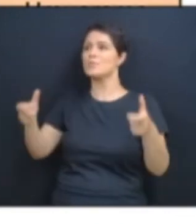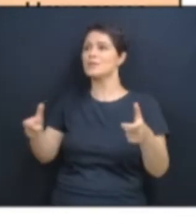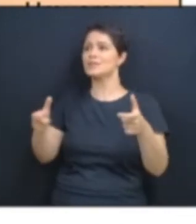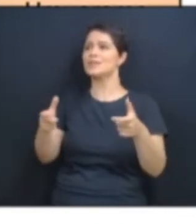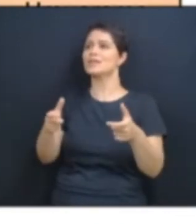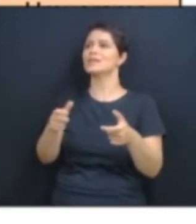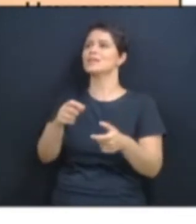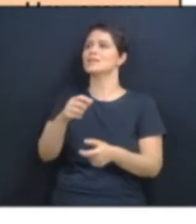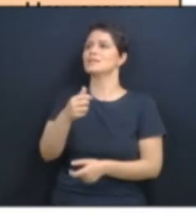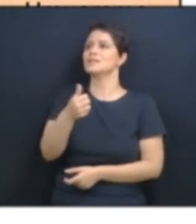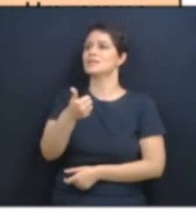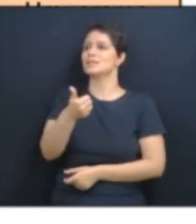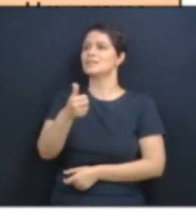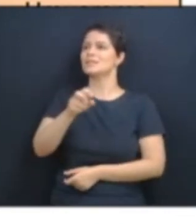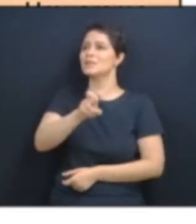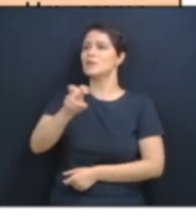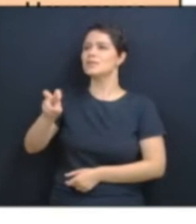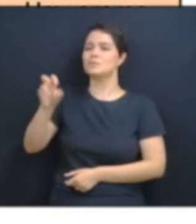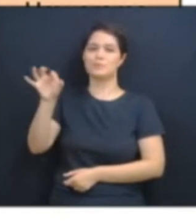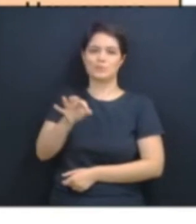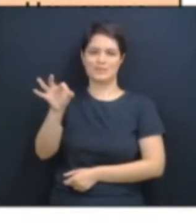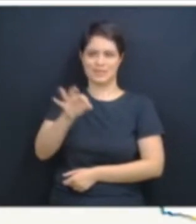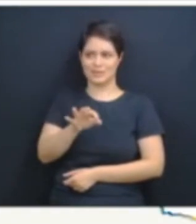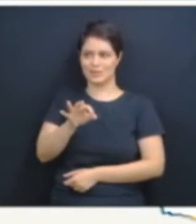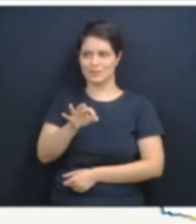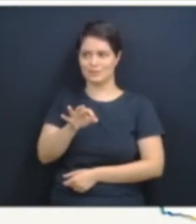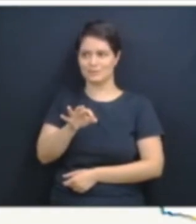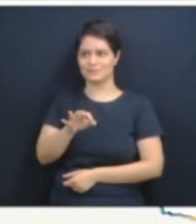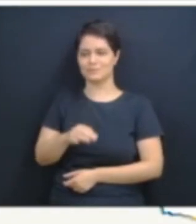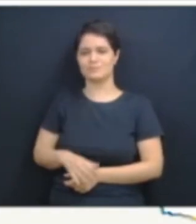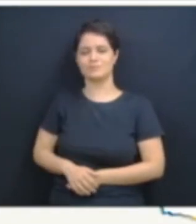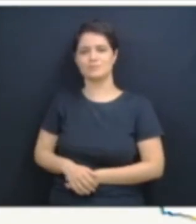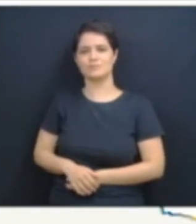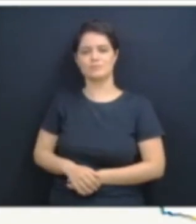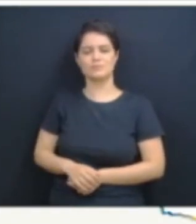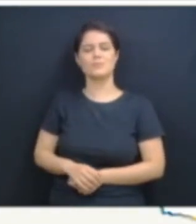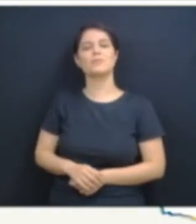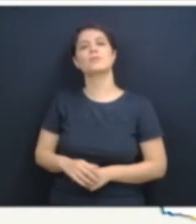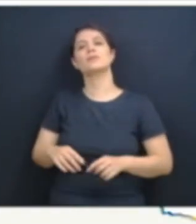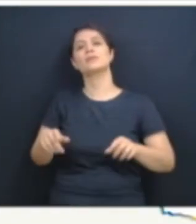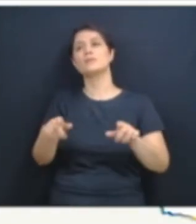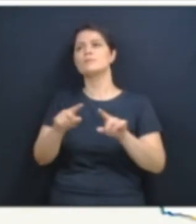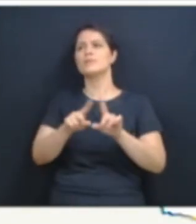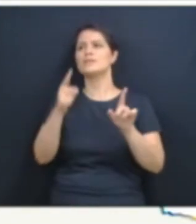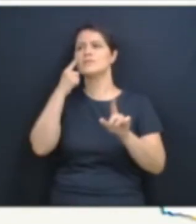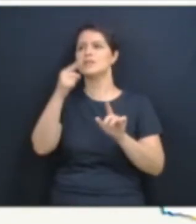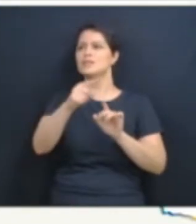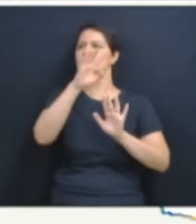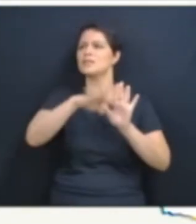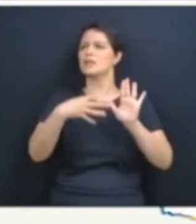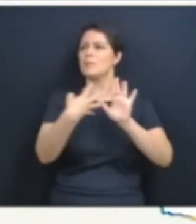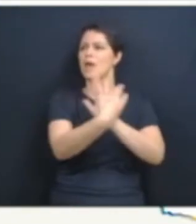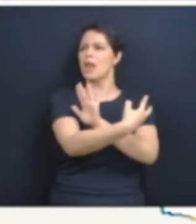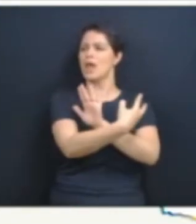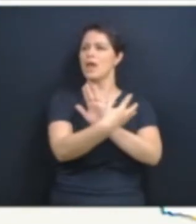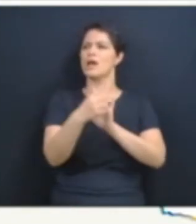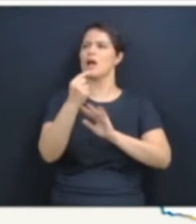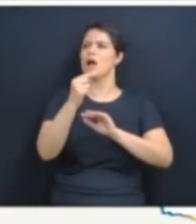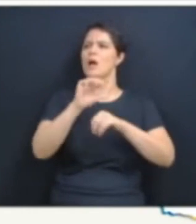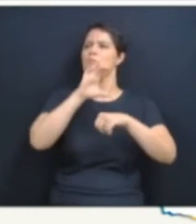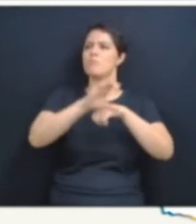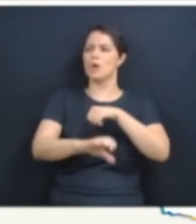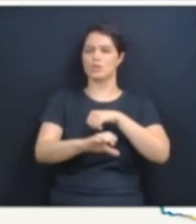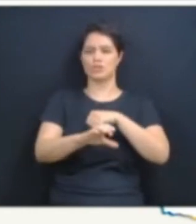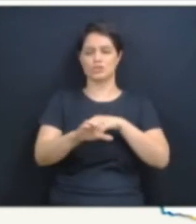lote. São os lotes que estão colocados lá. O que eu quero colocar é essa tabela de aporte. A frente